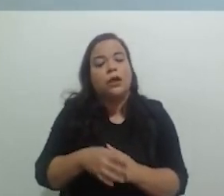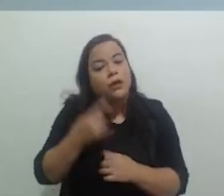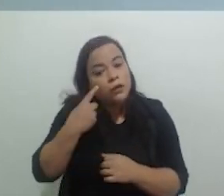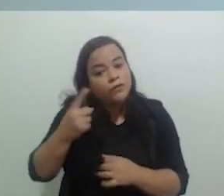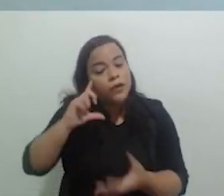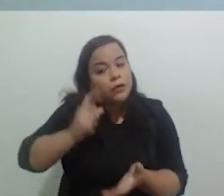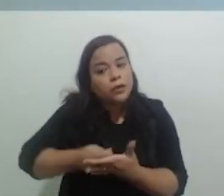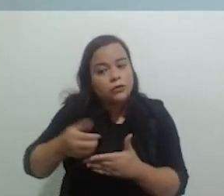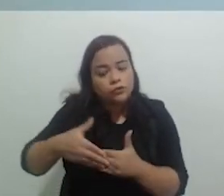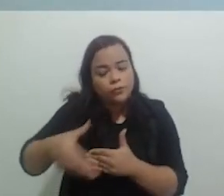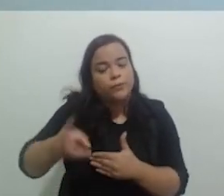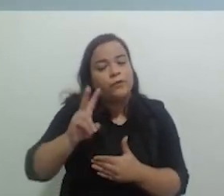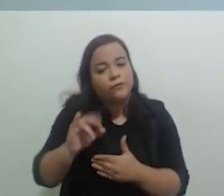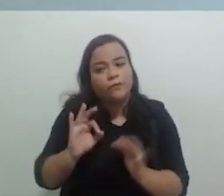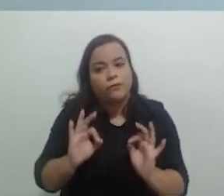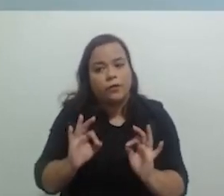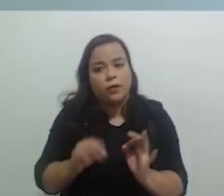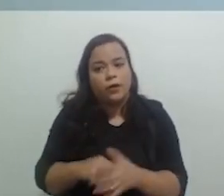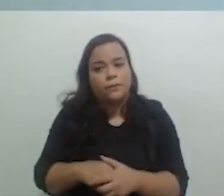decisão é que